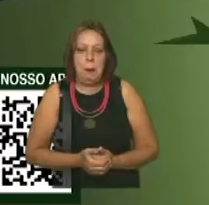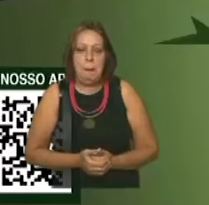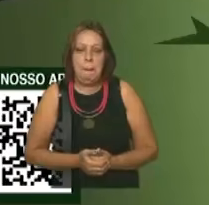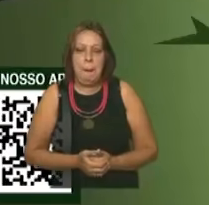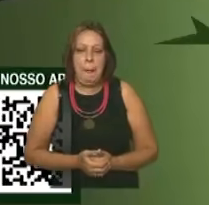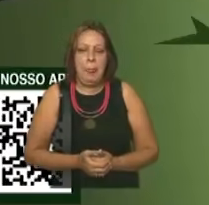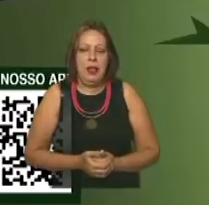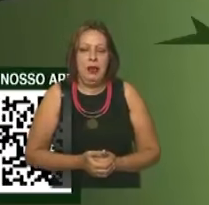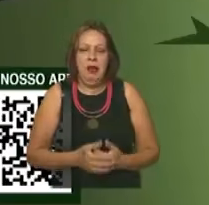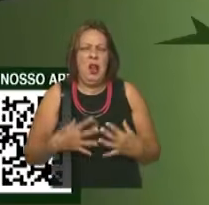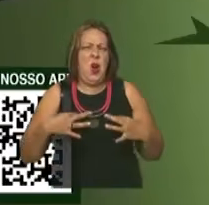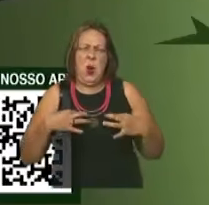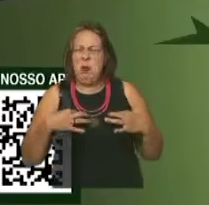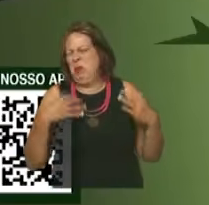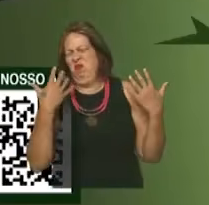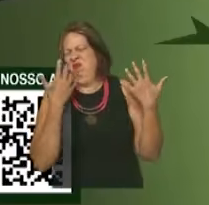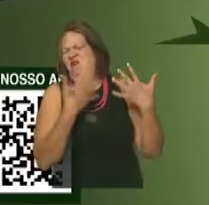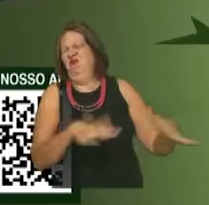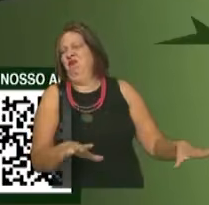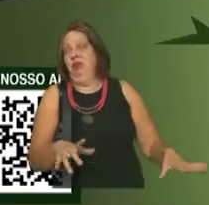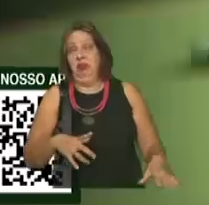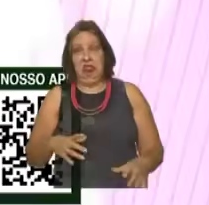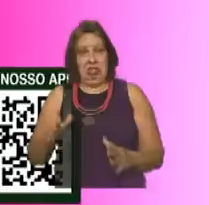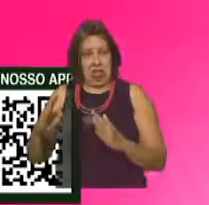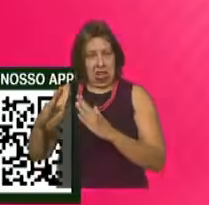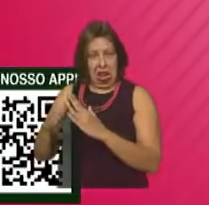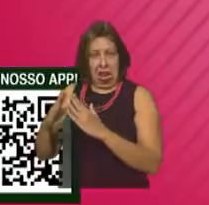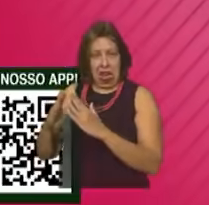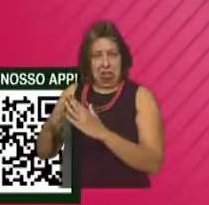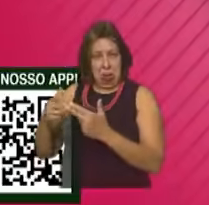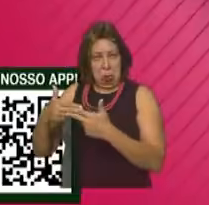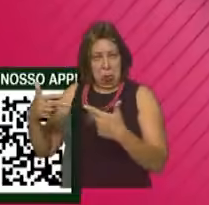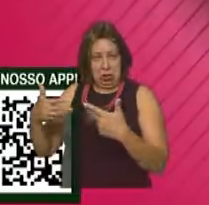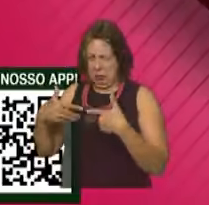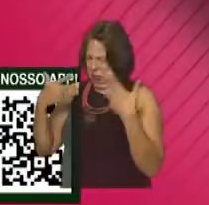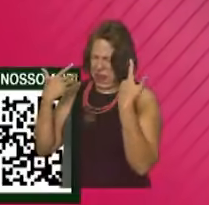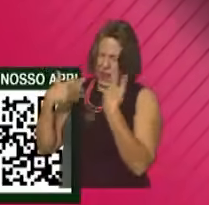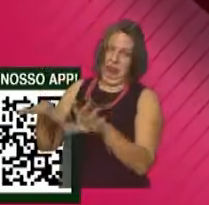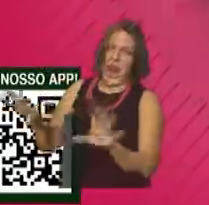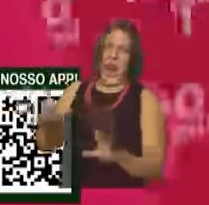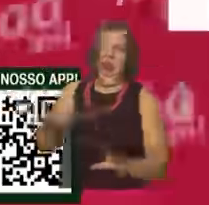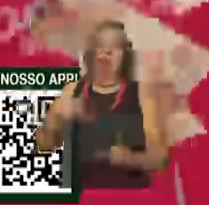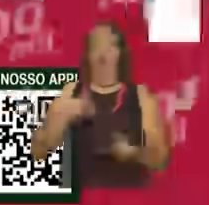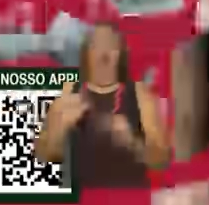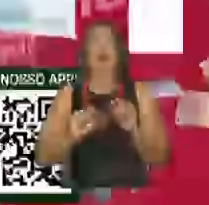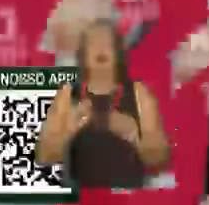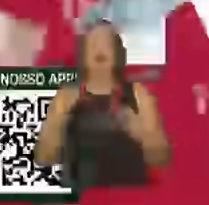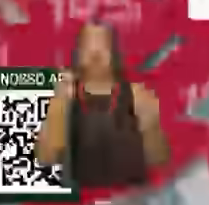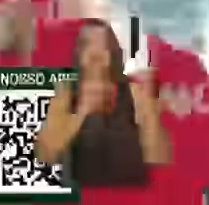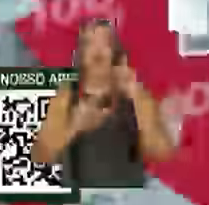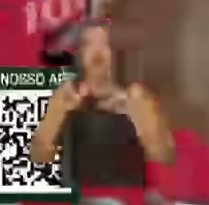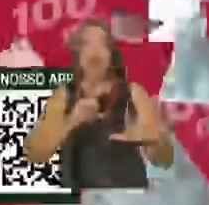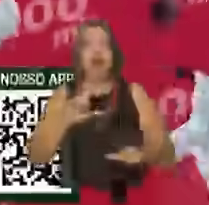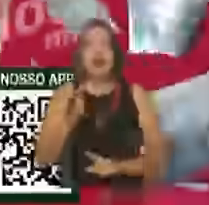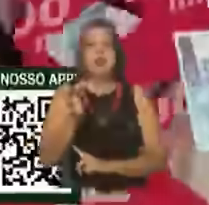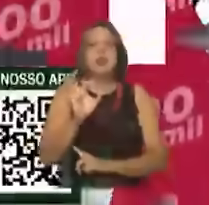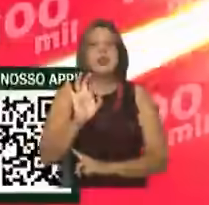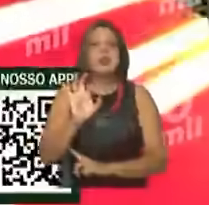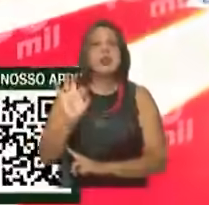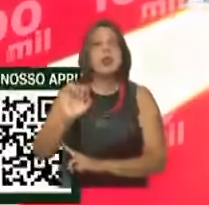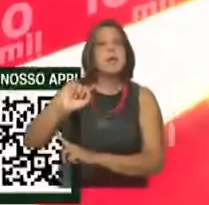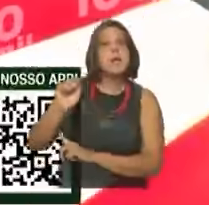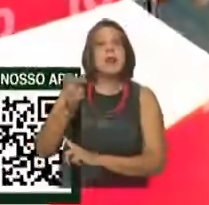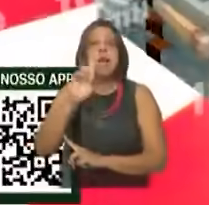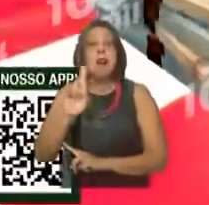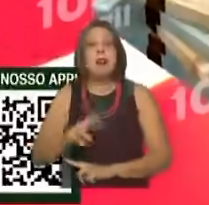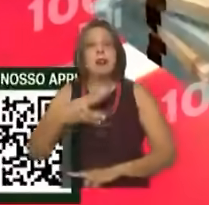Nem roupas e nem utensílios de cozinha. O que sua mãe quer ganhar esse ano são 100 mil reais do quarto prêmio